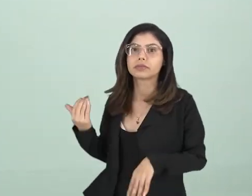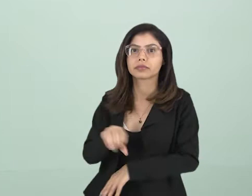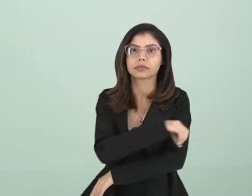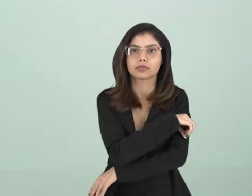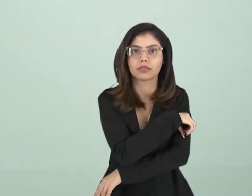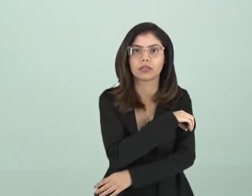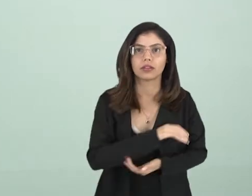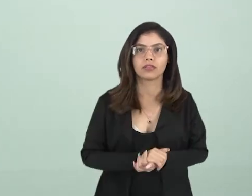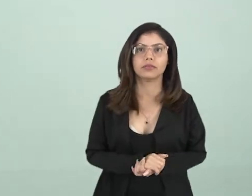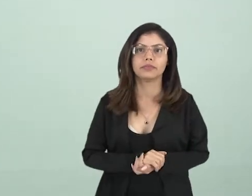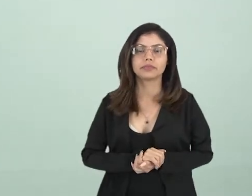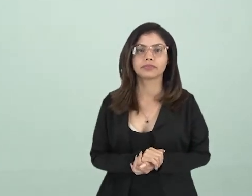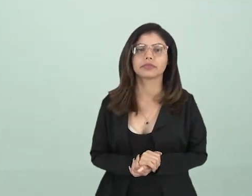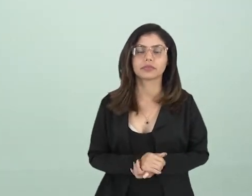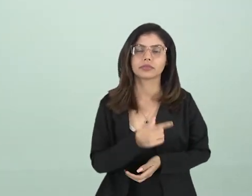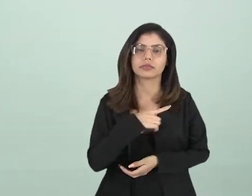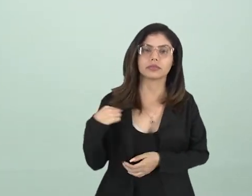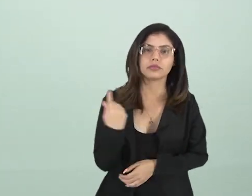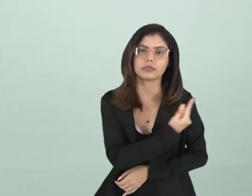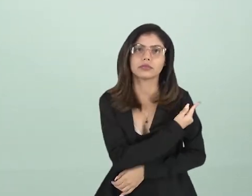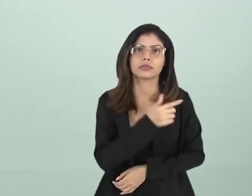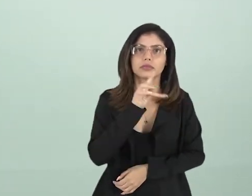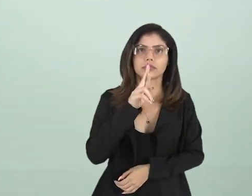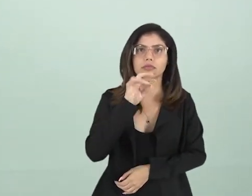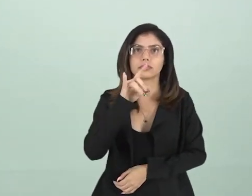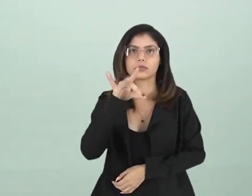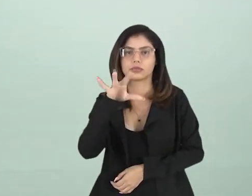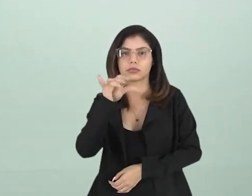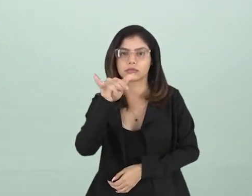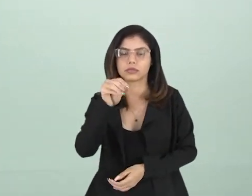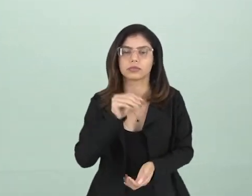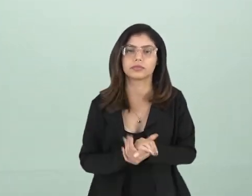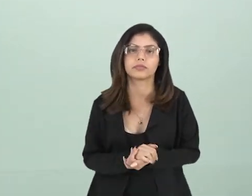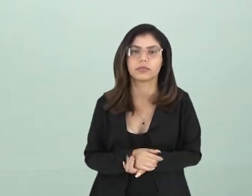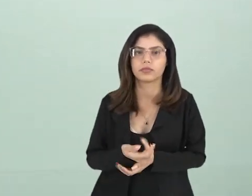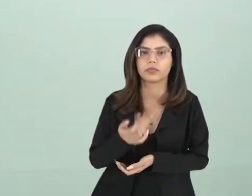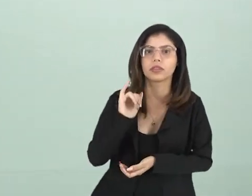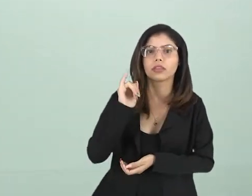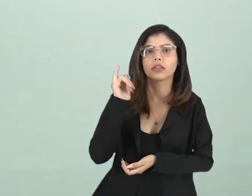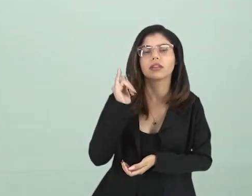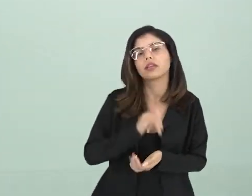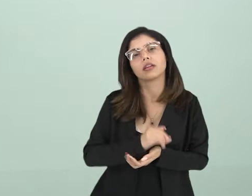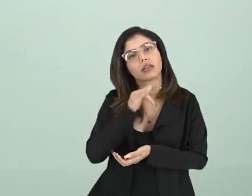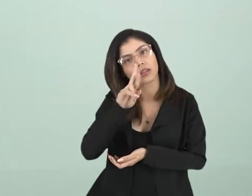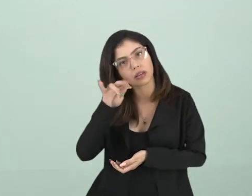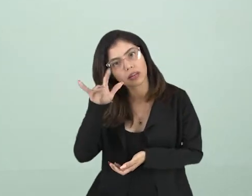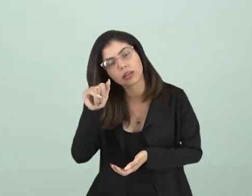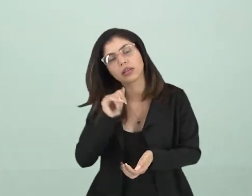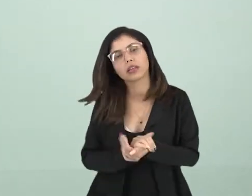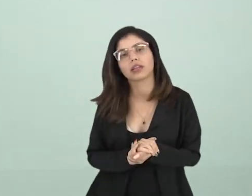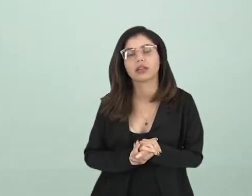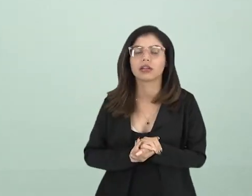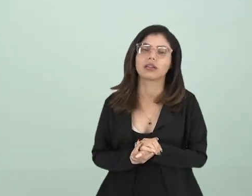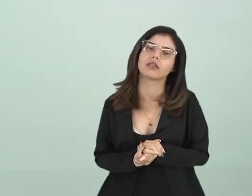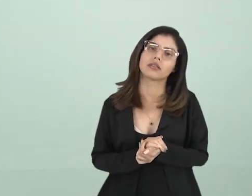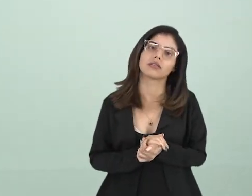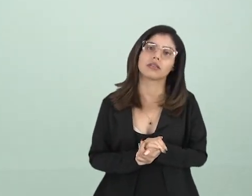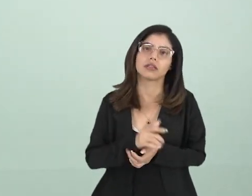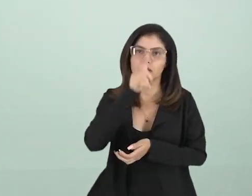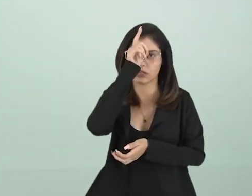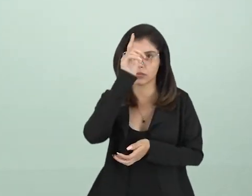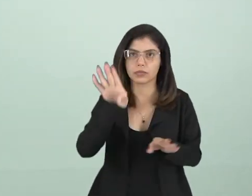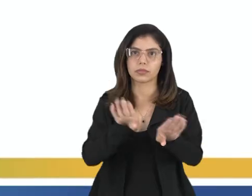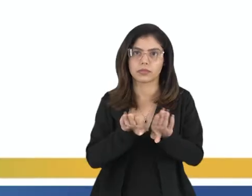ano, que a gente tem aí o fascismo, na Itália e o nazismo na Alemanha. Então, ele vai flertar com